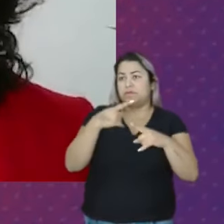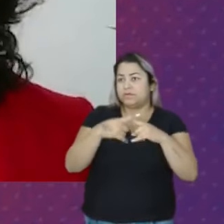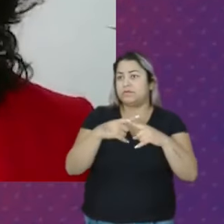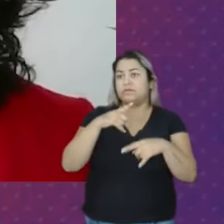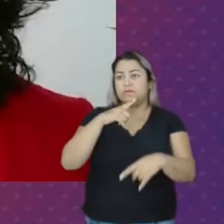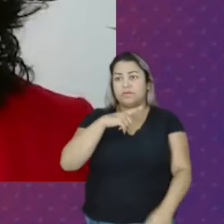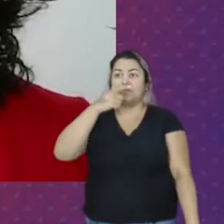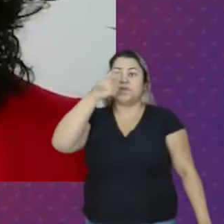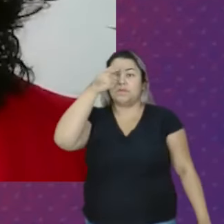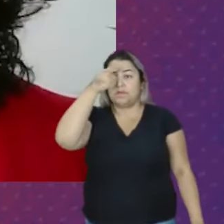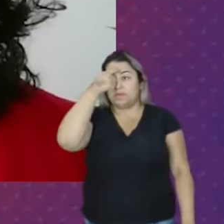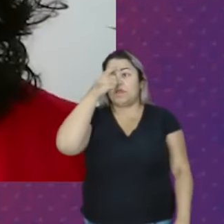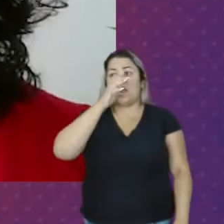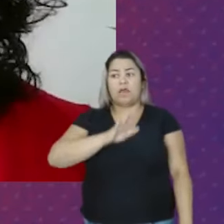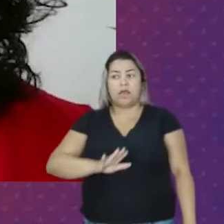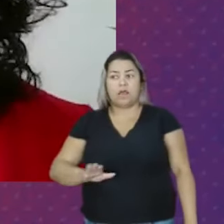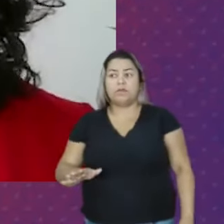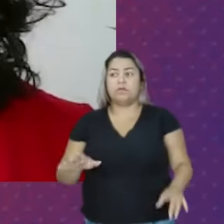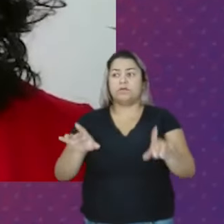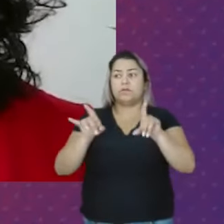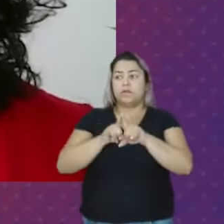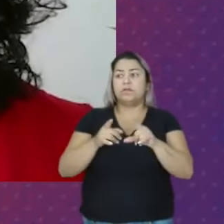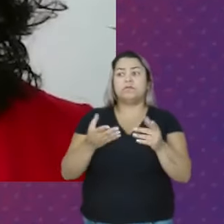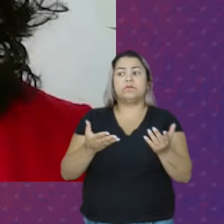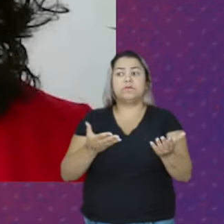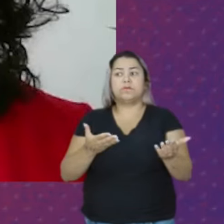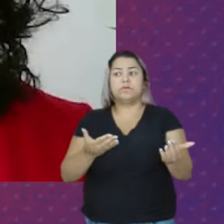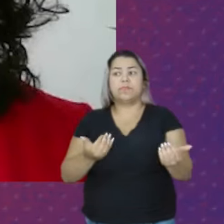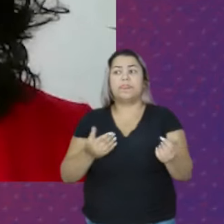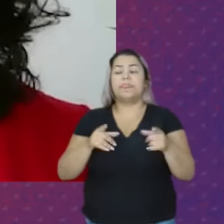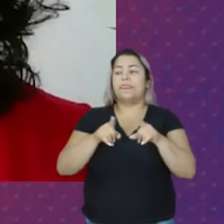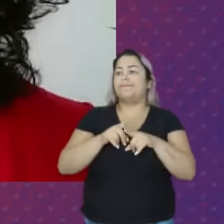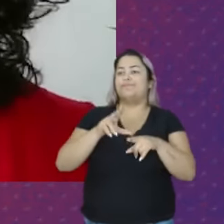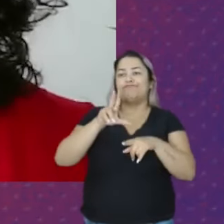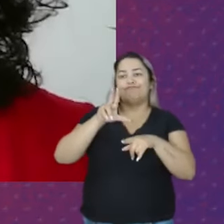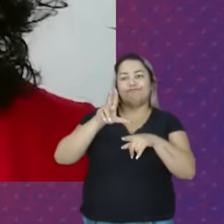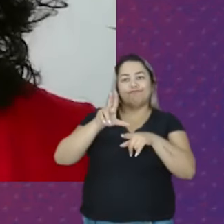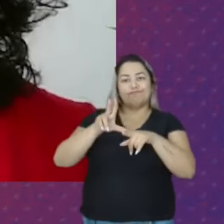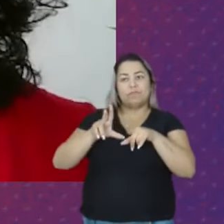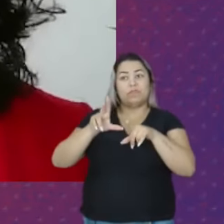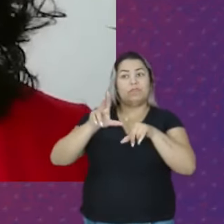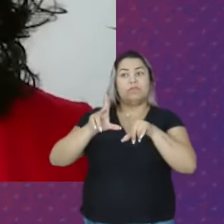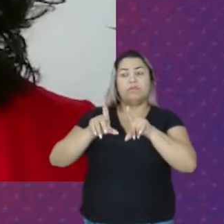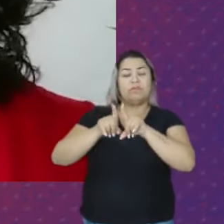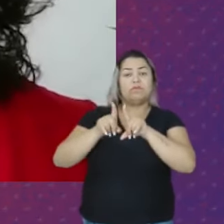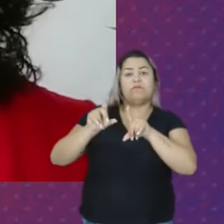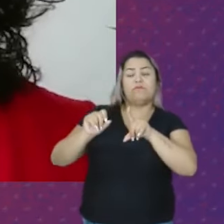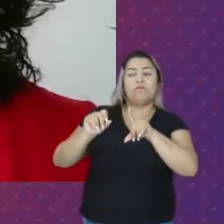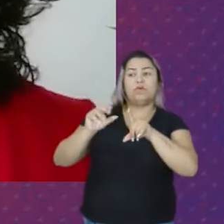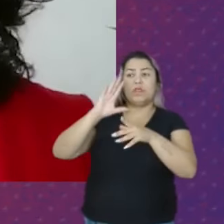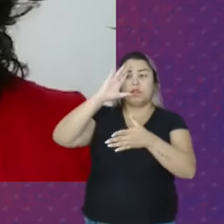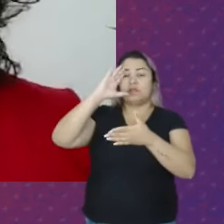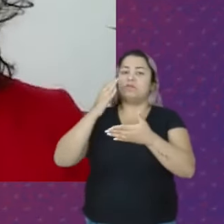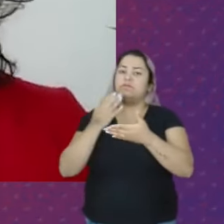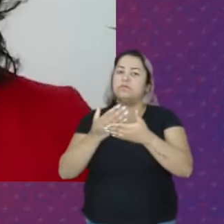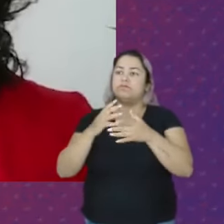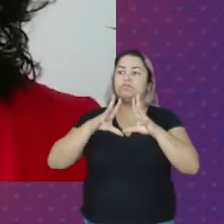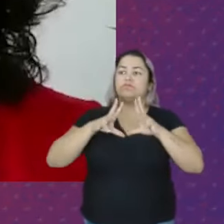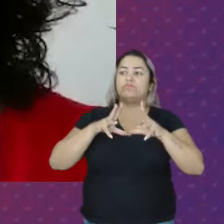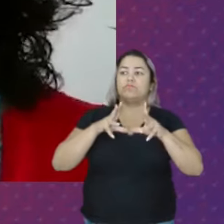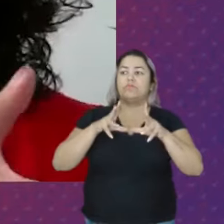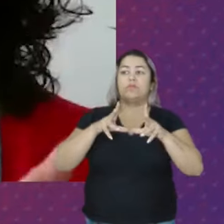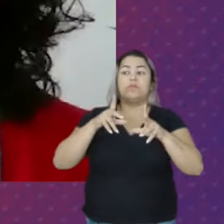em mente que criança e adolescente ainda não foi, em tese, não